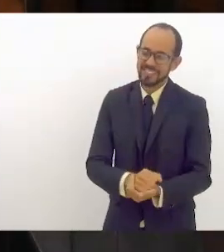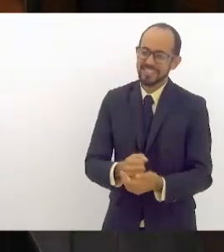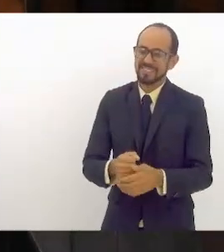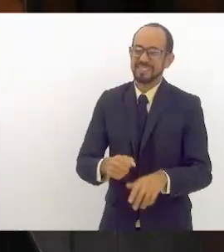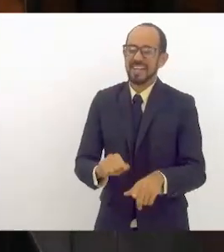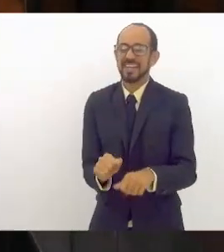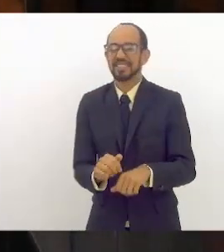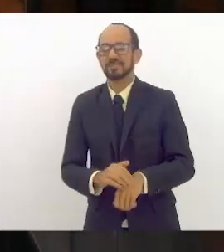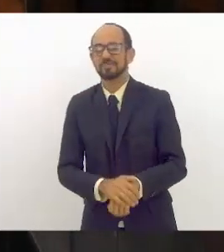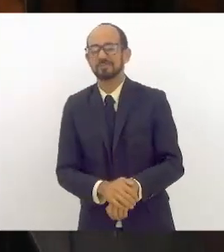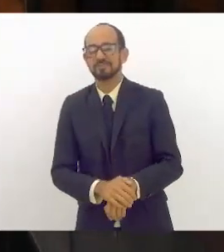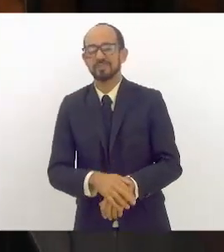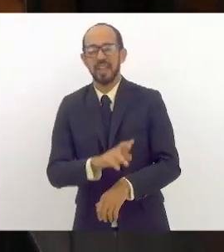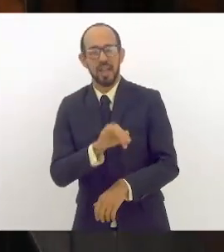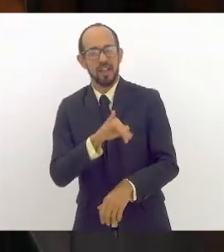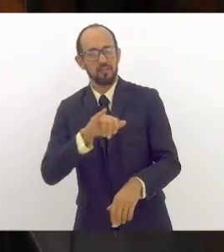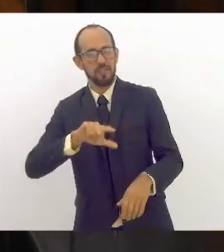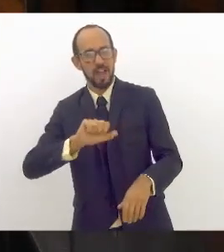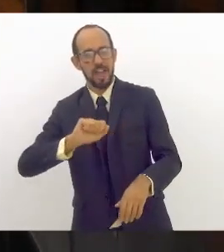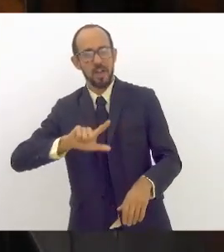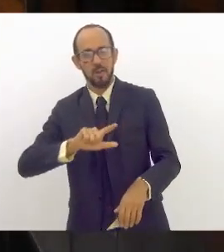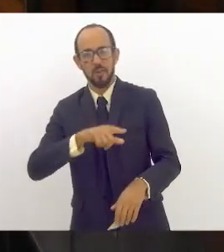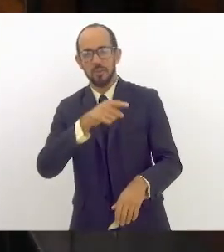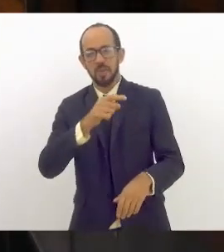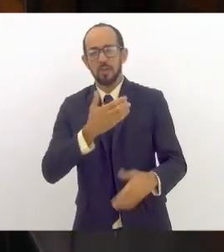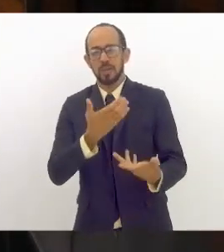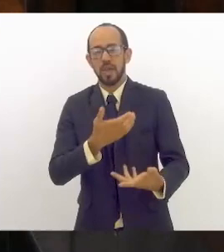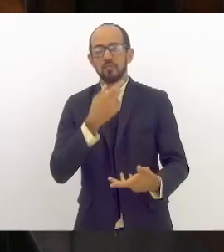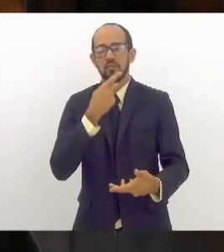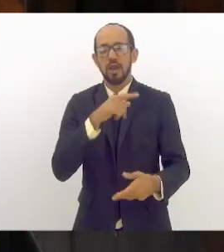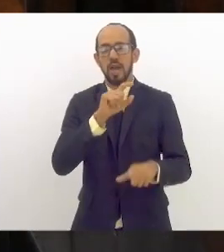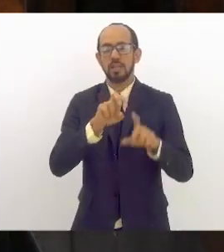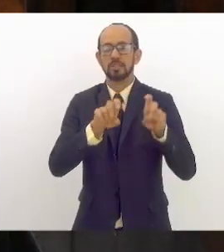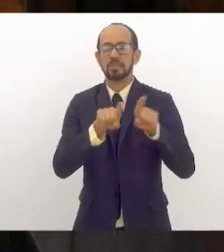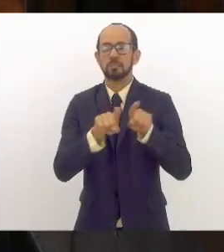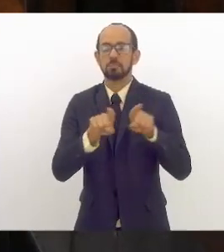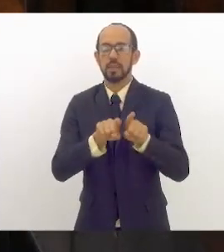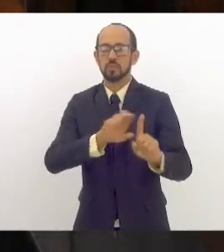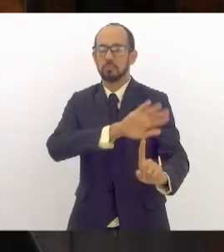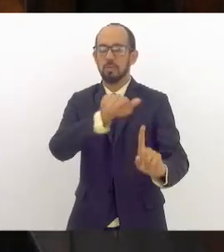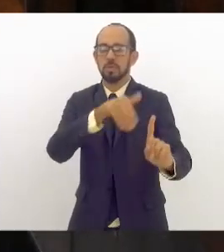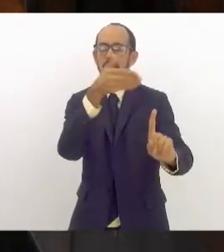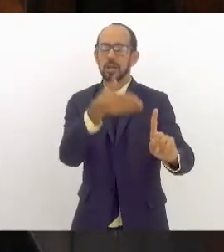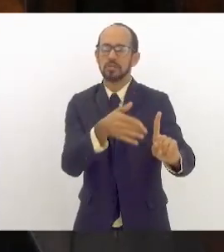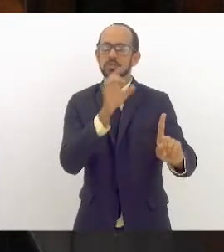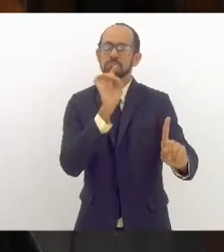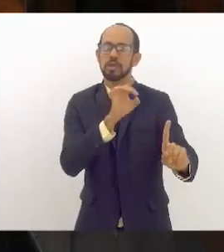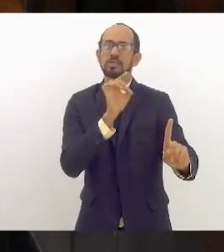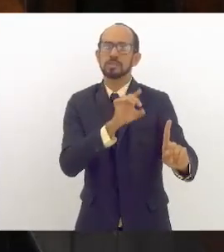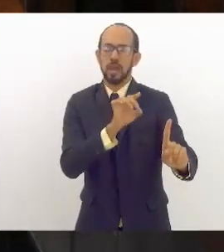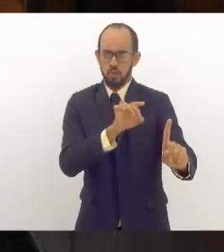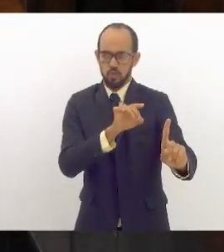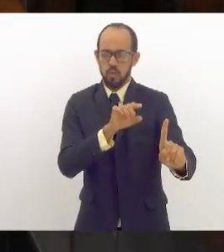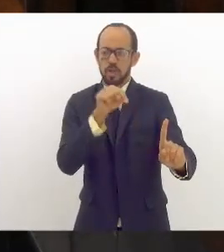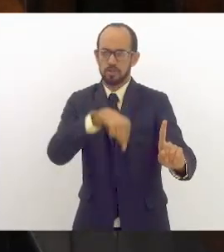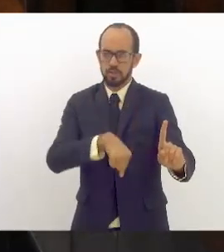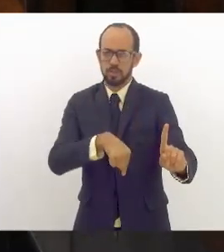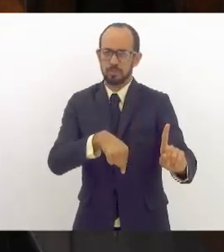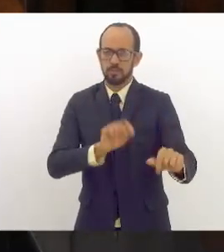Rafa Meu amigo querido quero falar sobre uma homenagem muito especial aqui